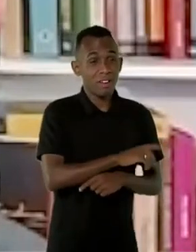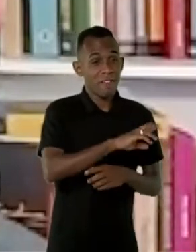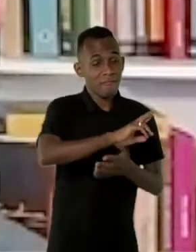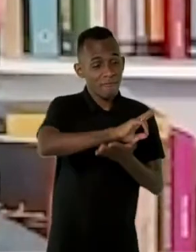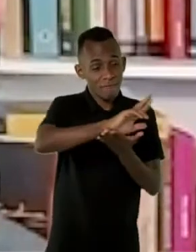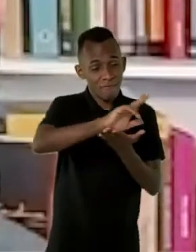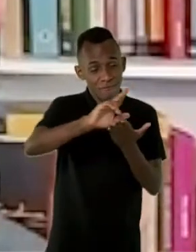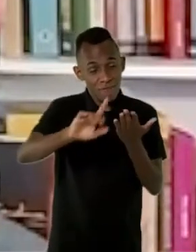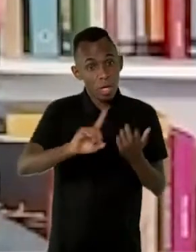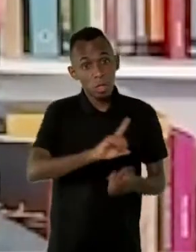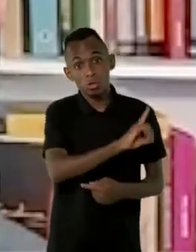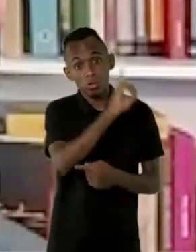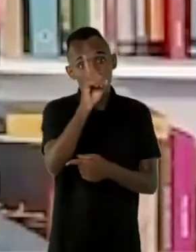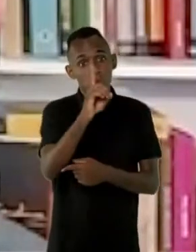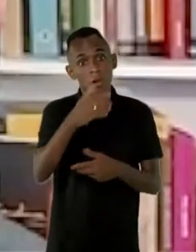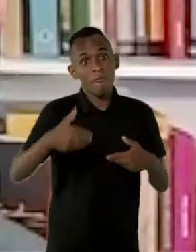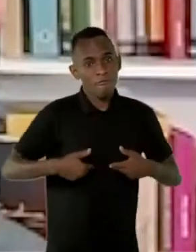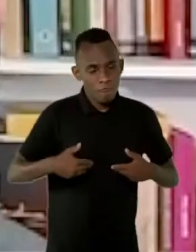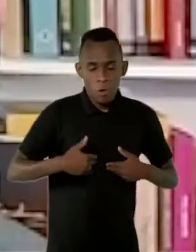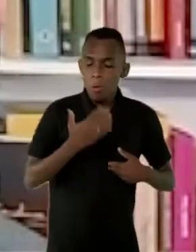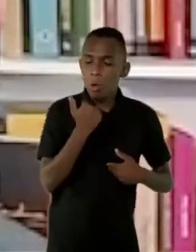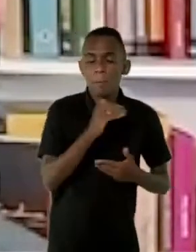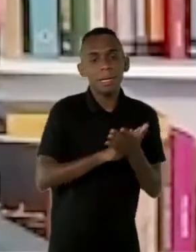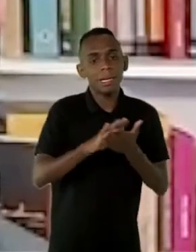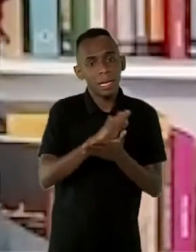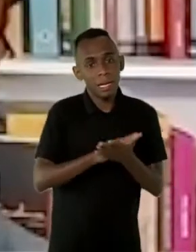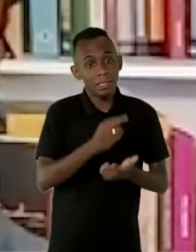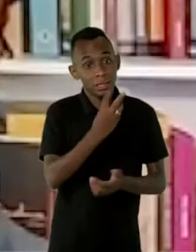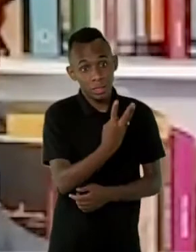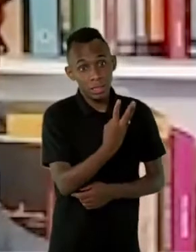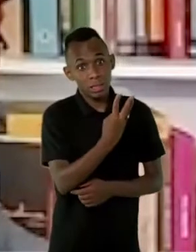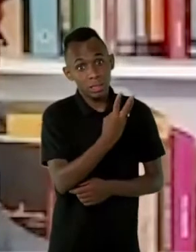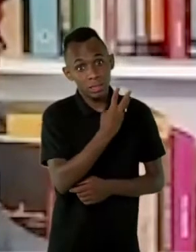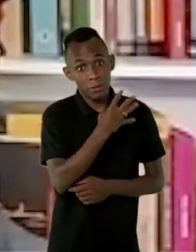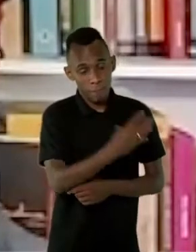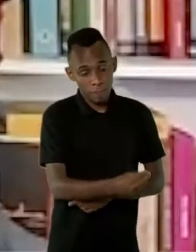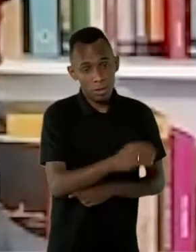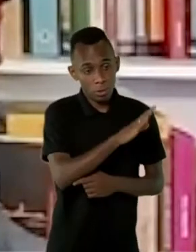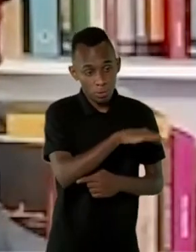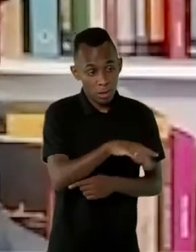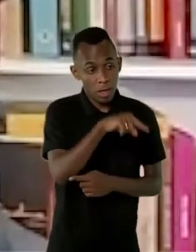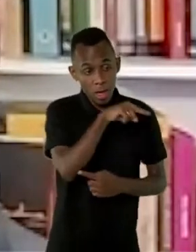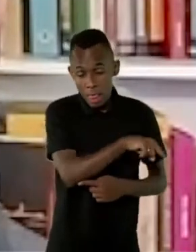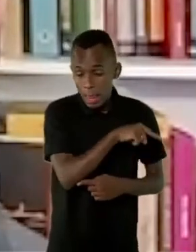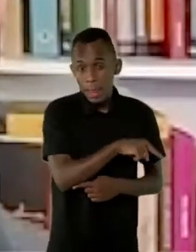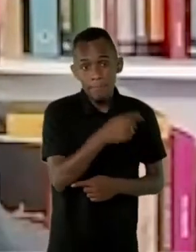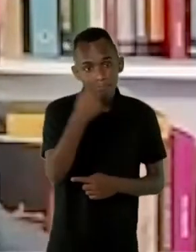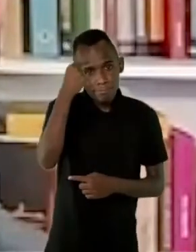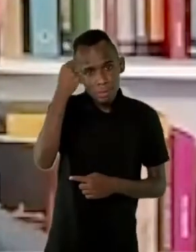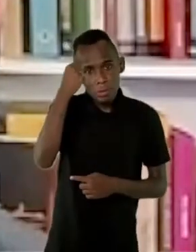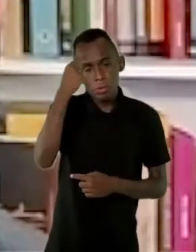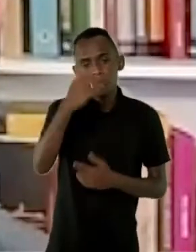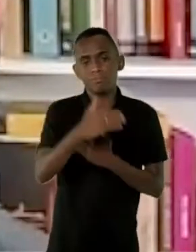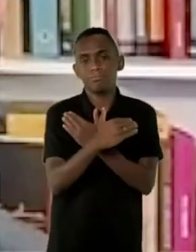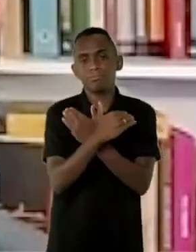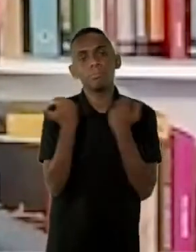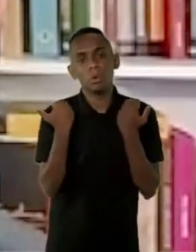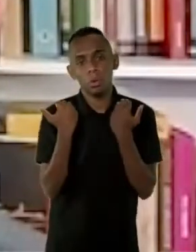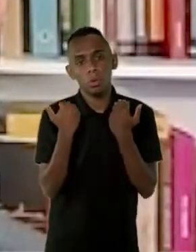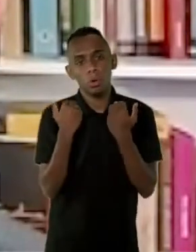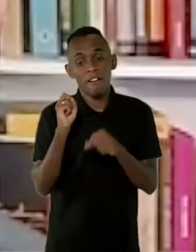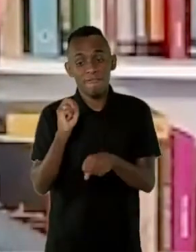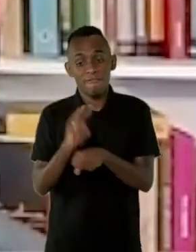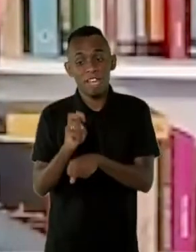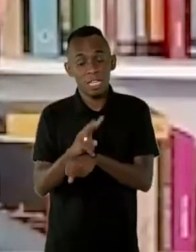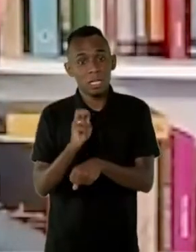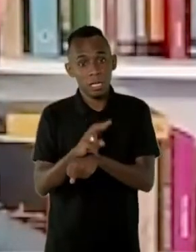com as 3 crianças pequenas, e aí ela pensou em suicídio. E ela ia dar veneno no